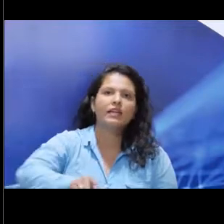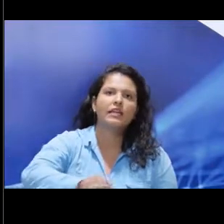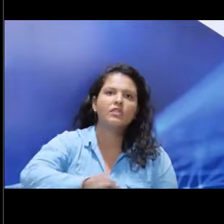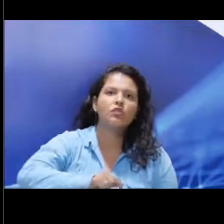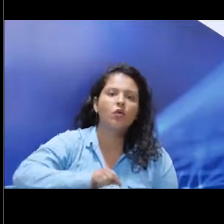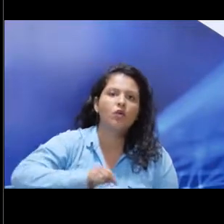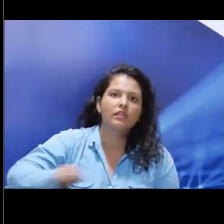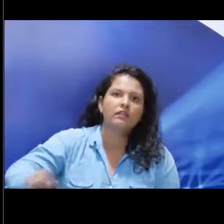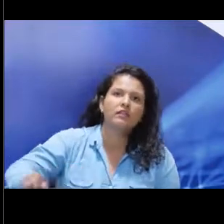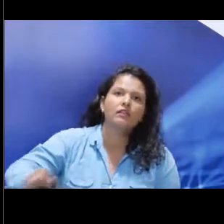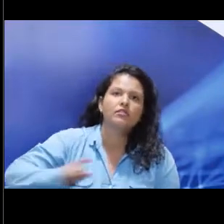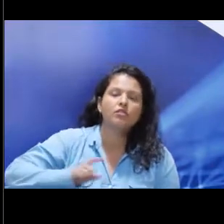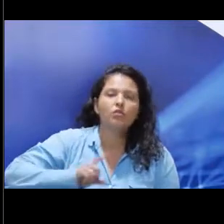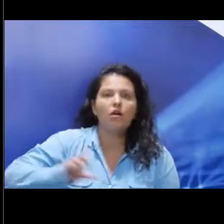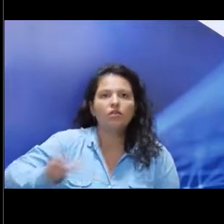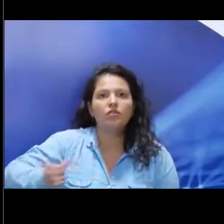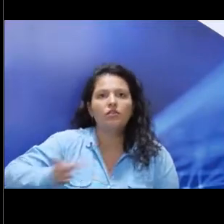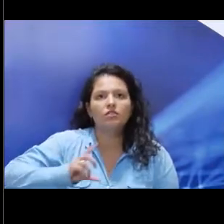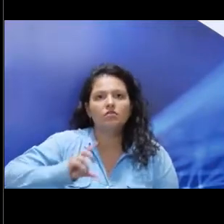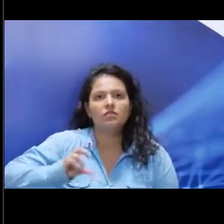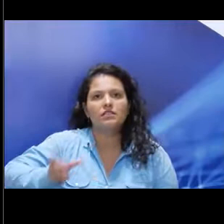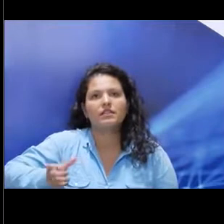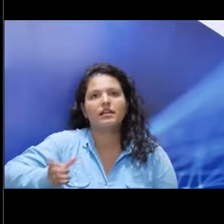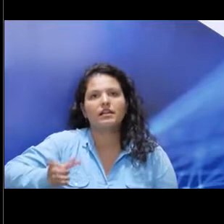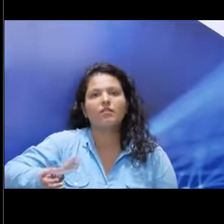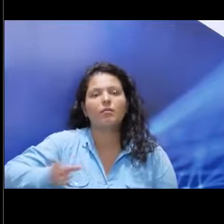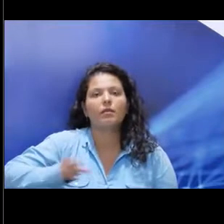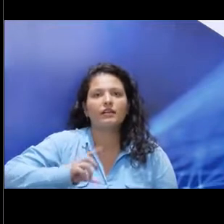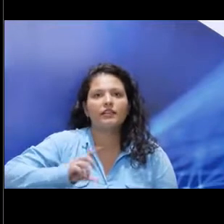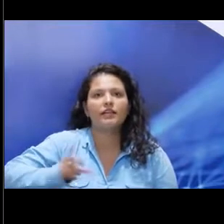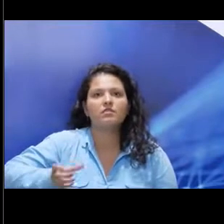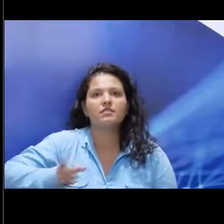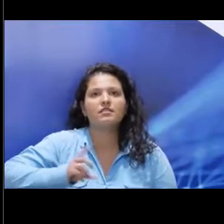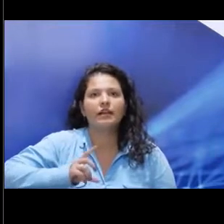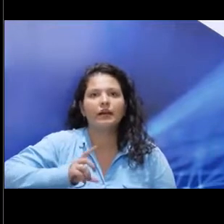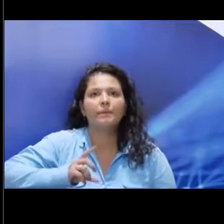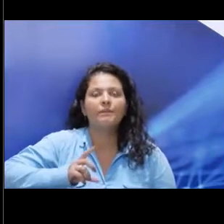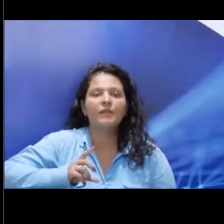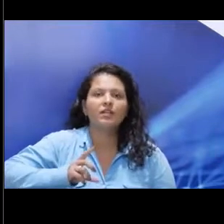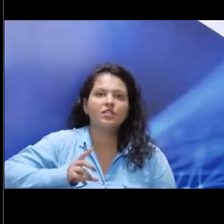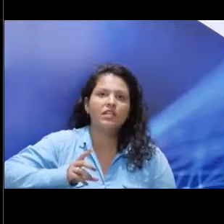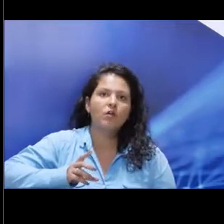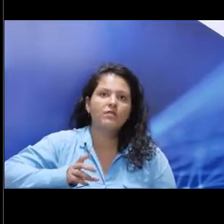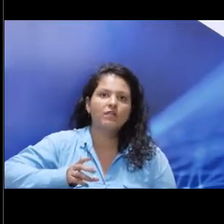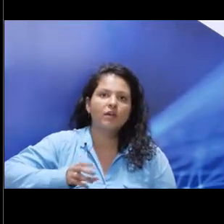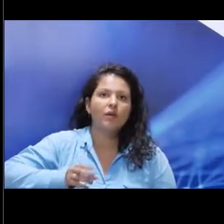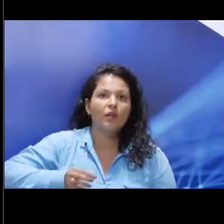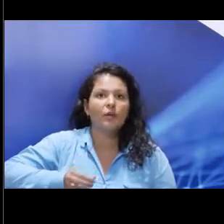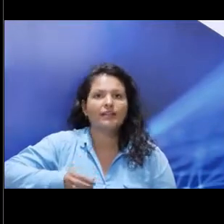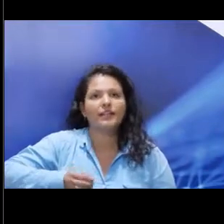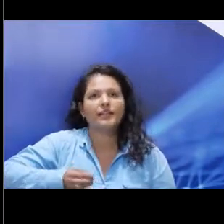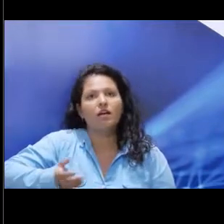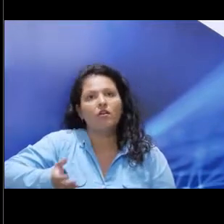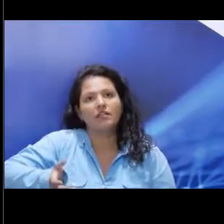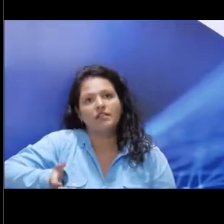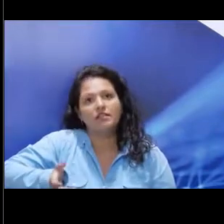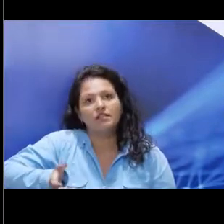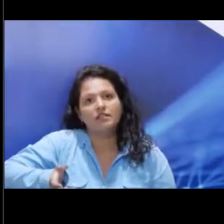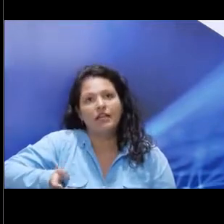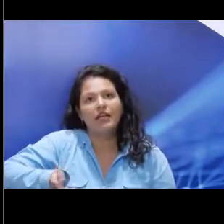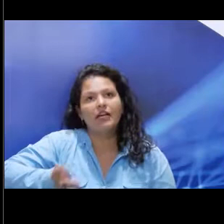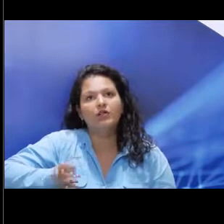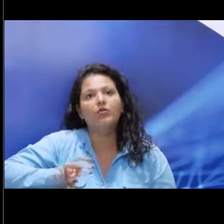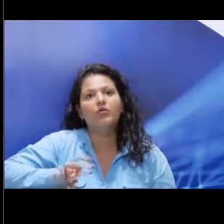pessoal... Na escolha de qual inoculante utilizar, né? Qual bactéria utilizar, a gente tem que observar o quê? O material que está